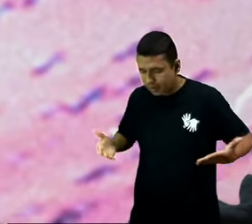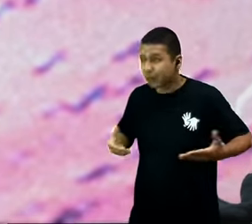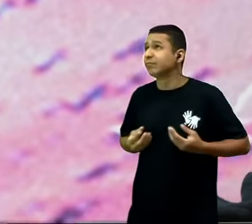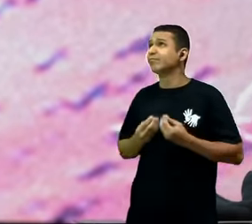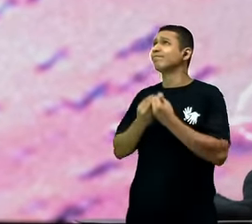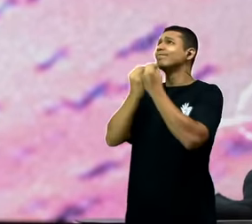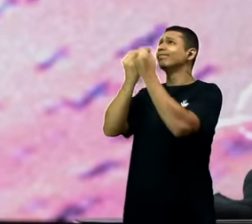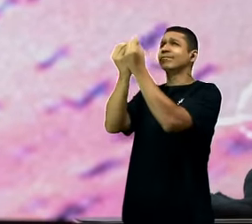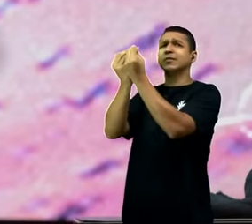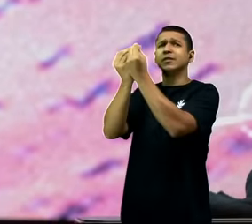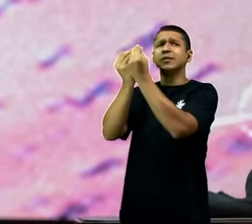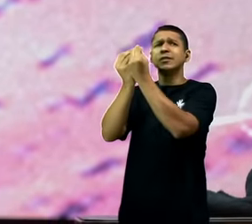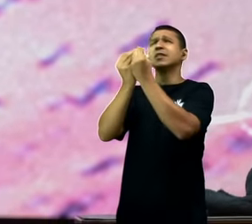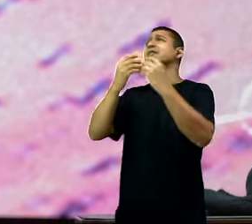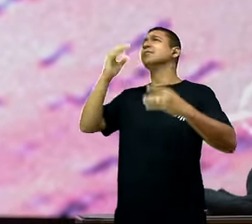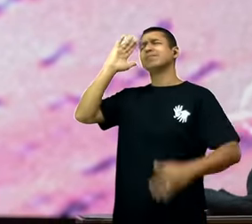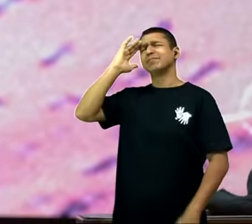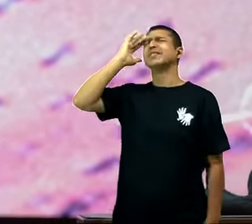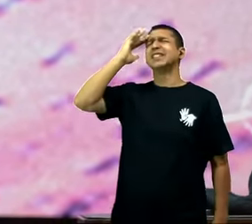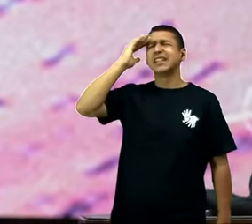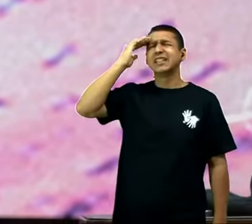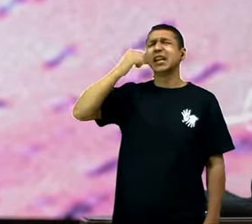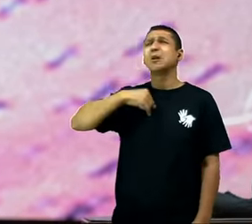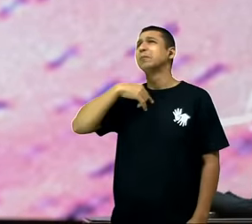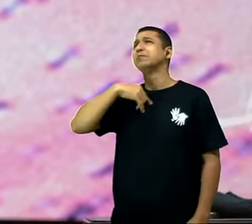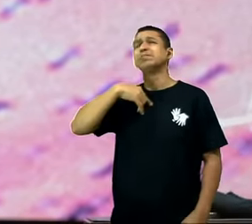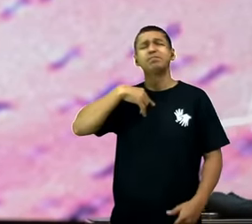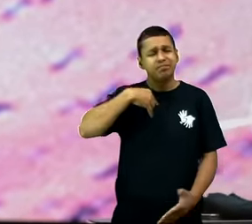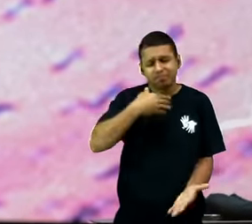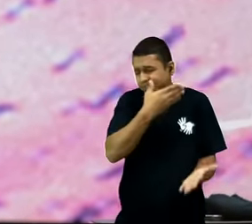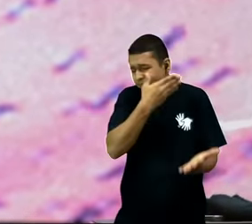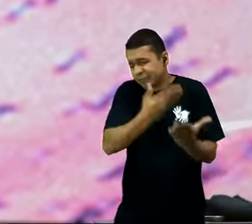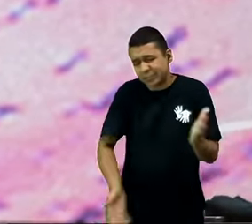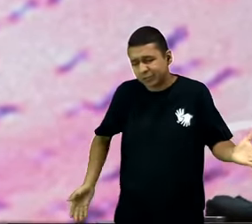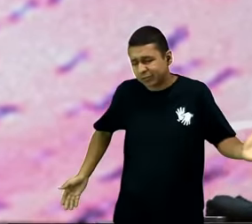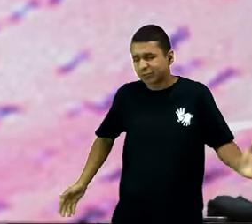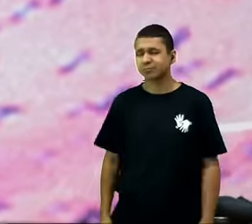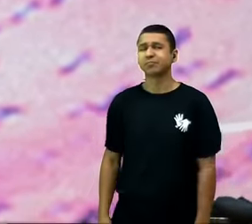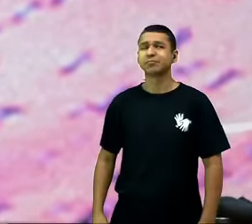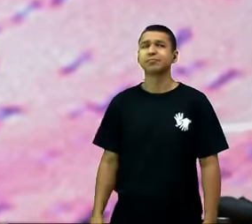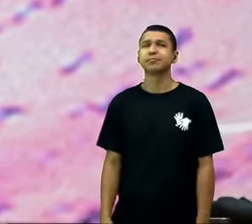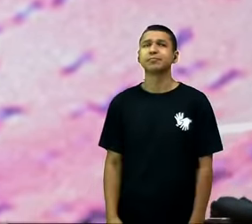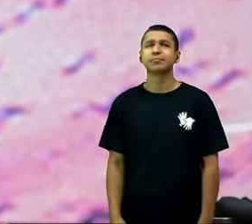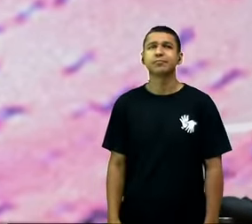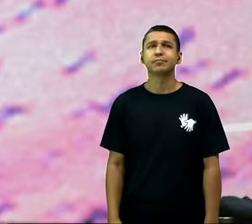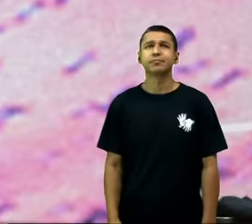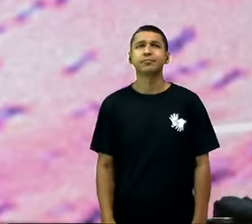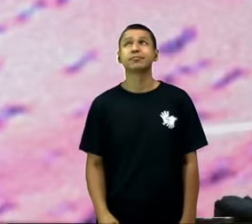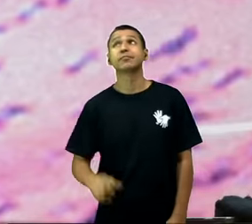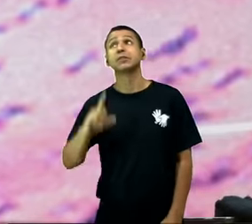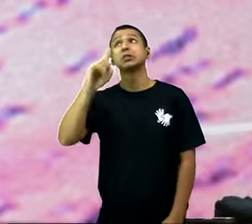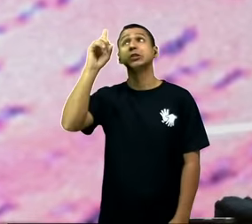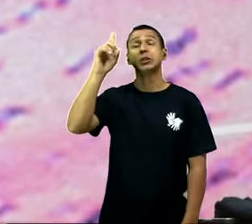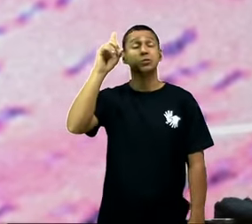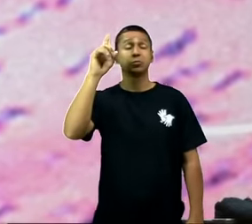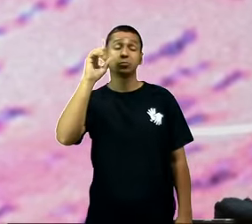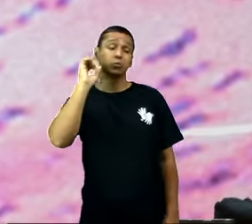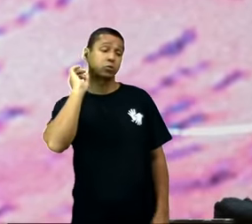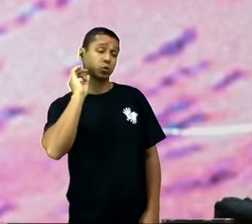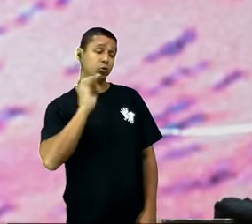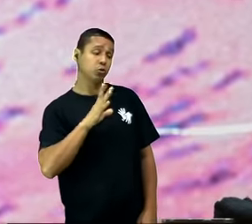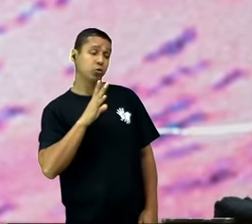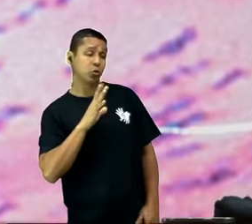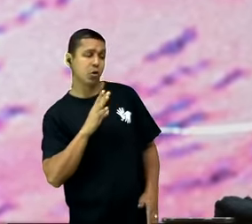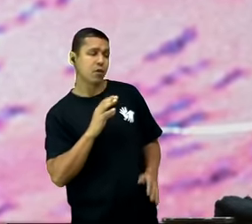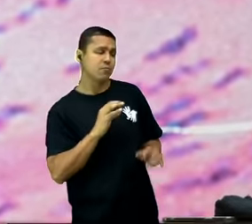lá se eu vou perder. Eu já entendi que eu já estou perdido há muito tempo sem você. Deus então só estava reposicionando as coisas dentro do coração